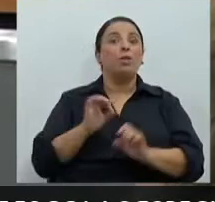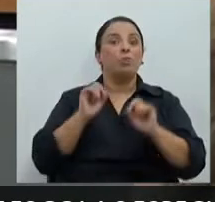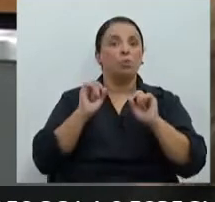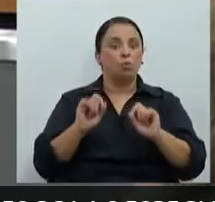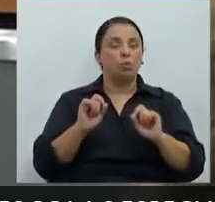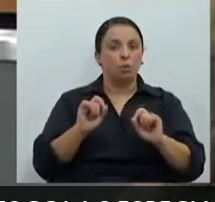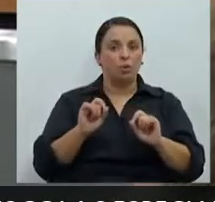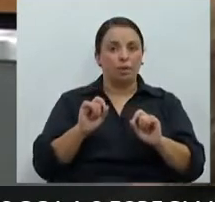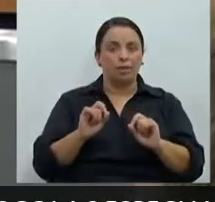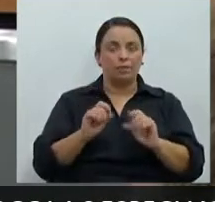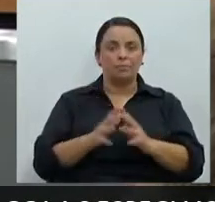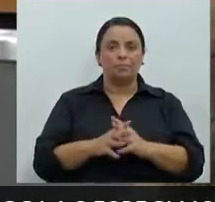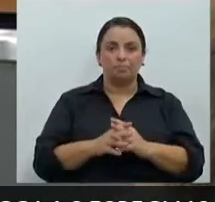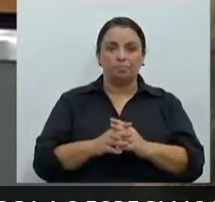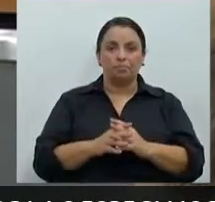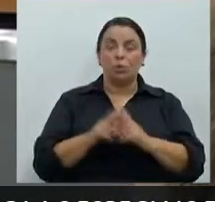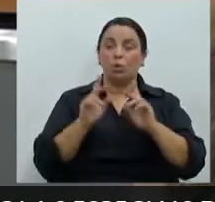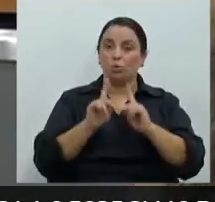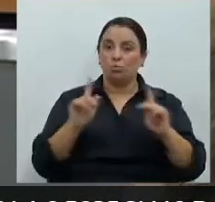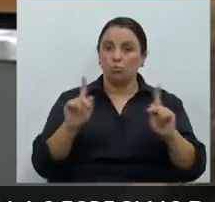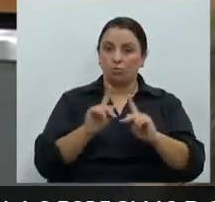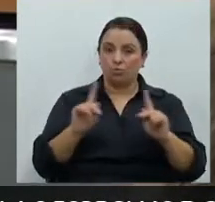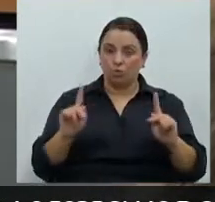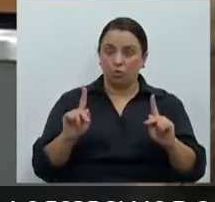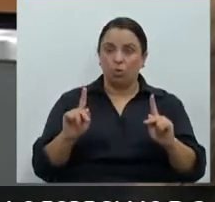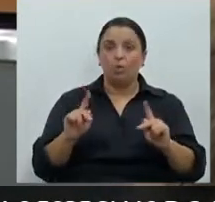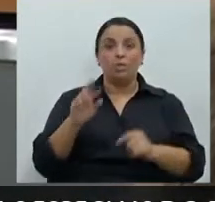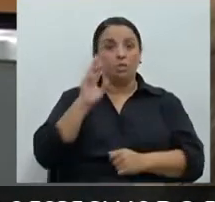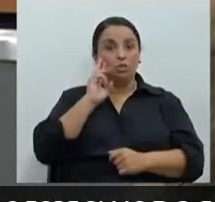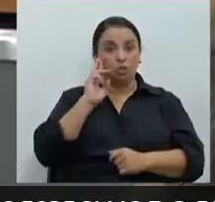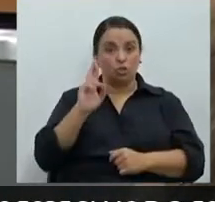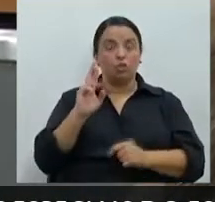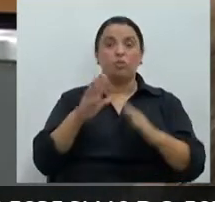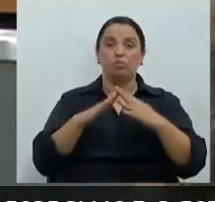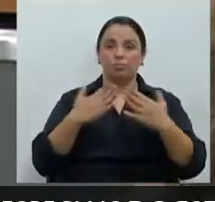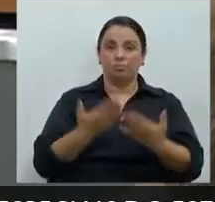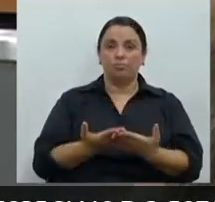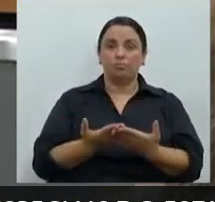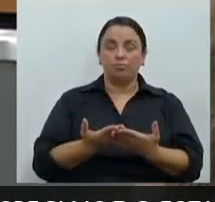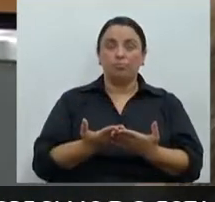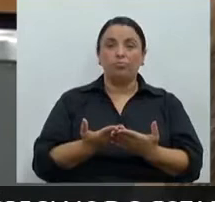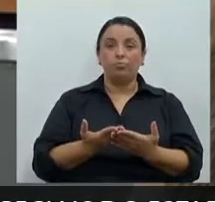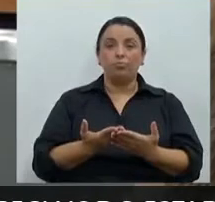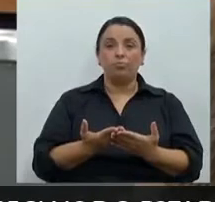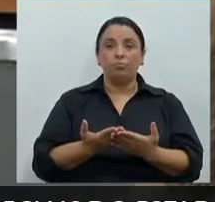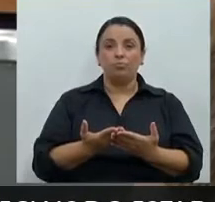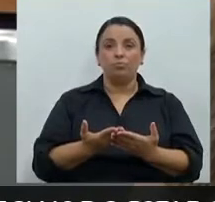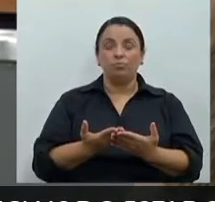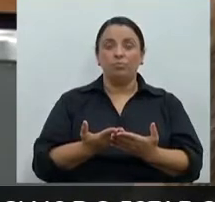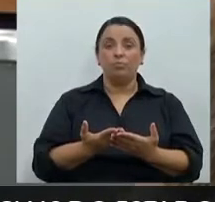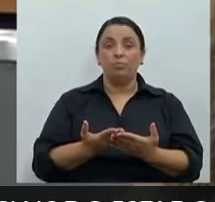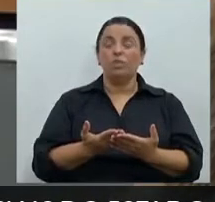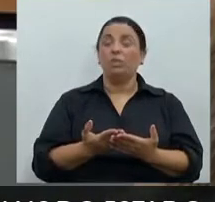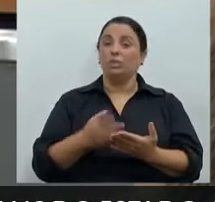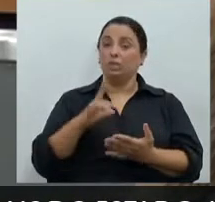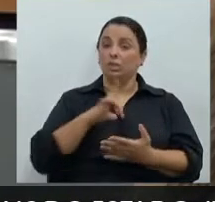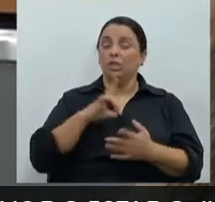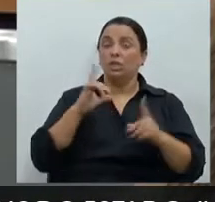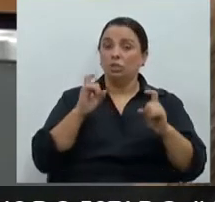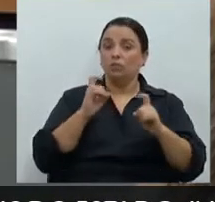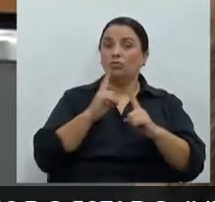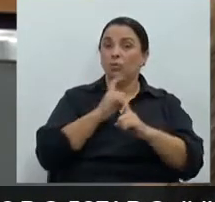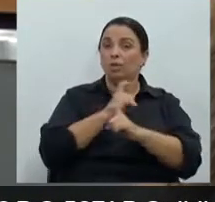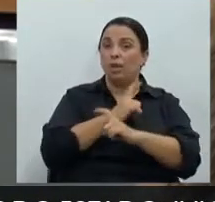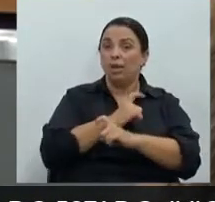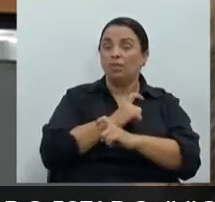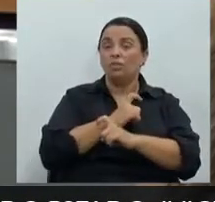os professores e os diretores das escolas têm a dificuldade de